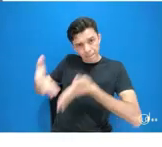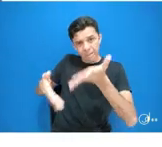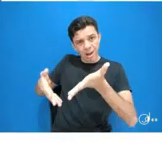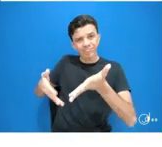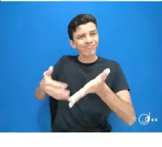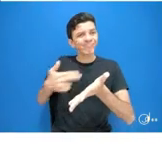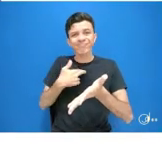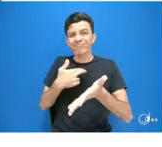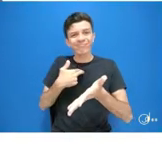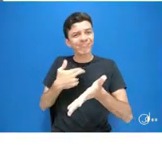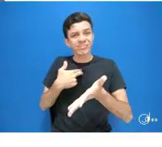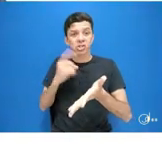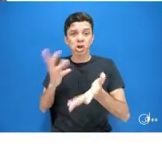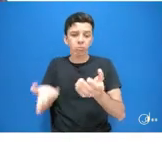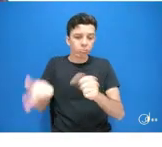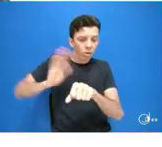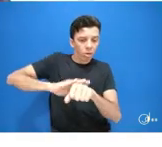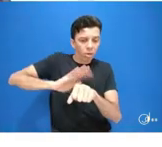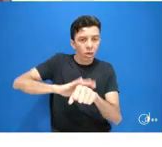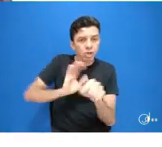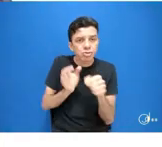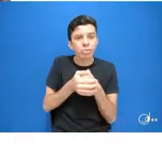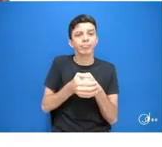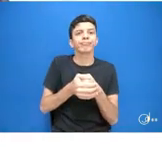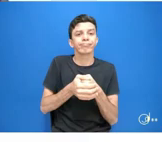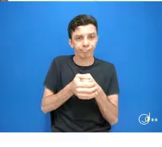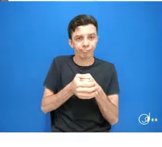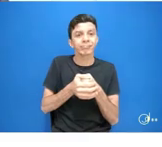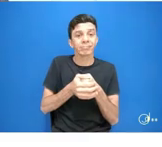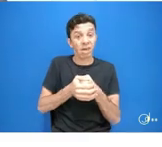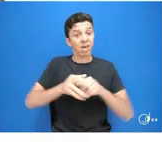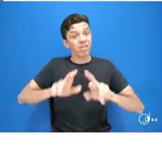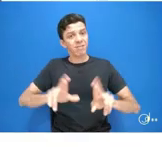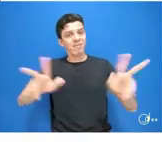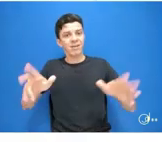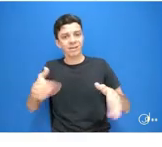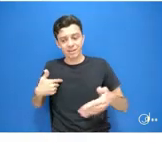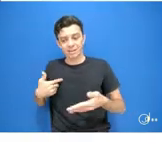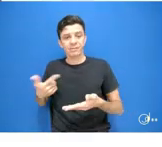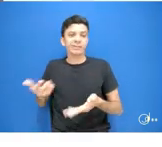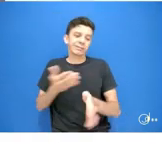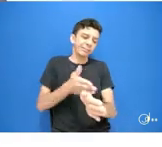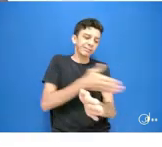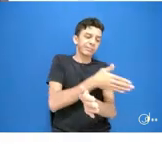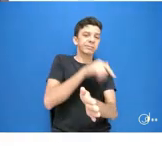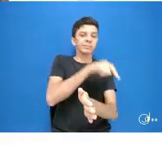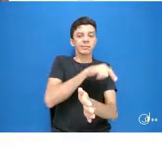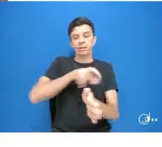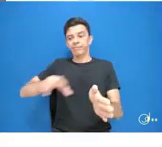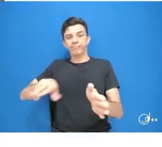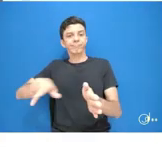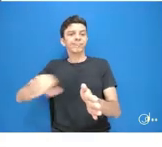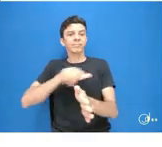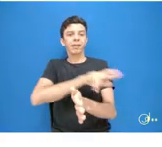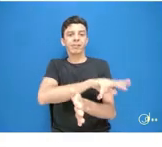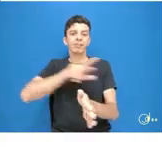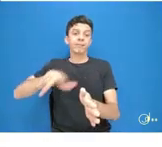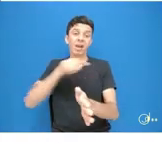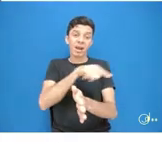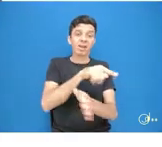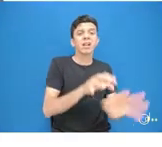que nasceram em outras gerações, sem ser clandestinamente. Totalmente diferente da realidade vivida na época